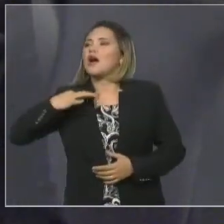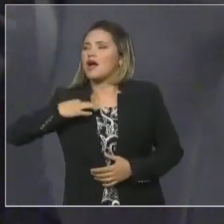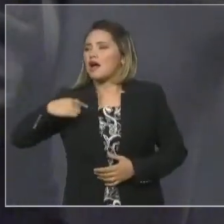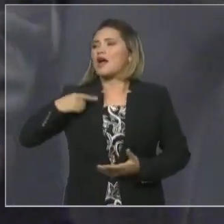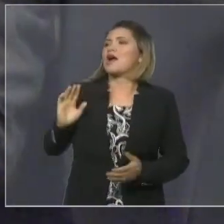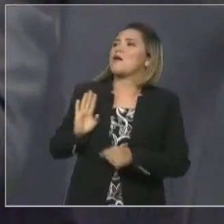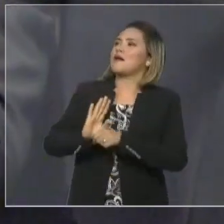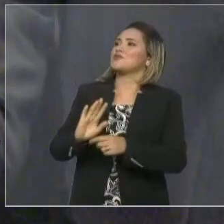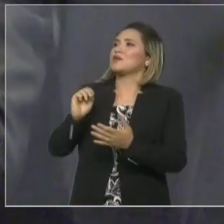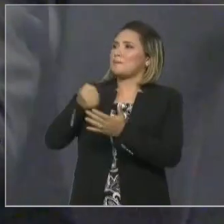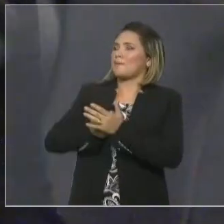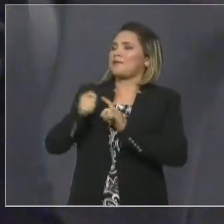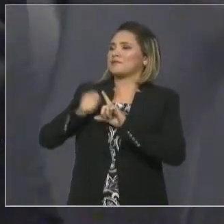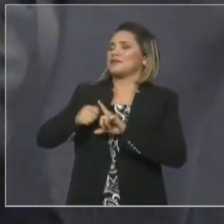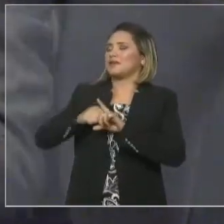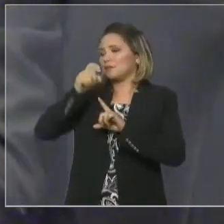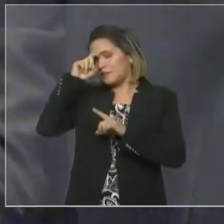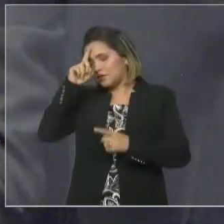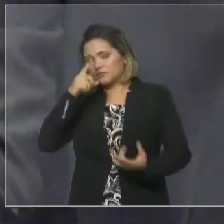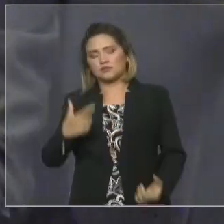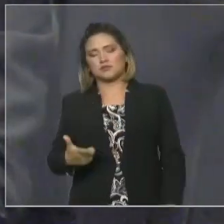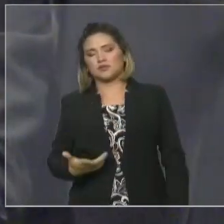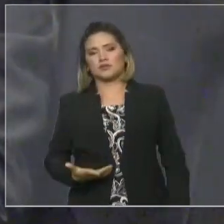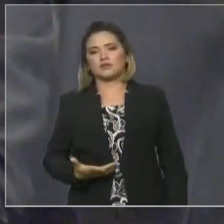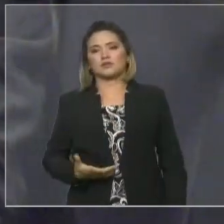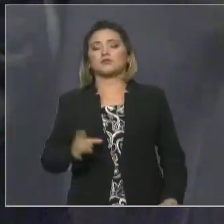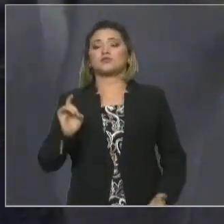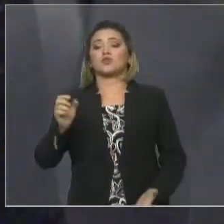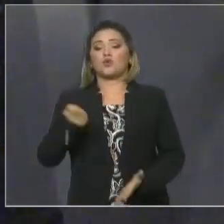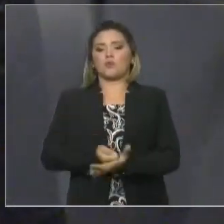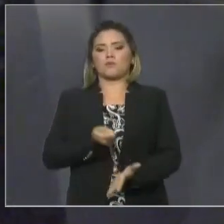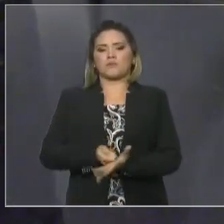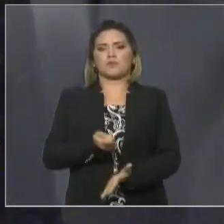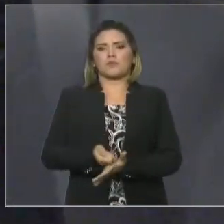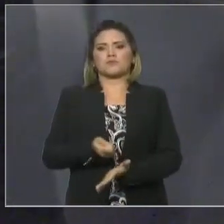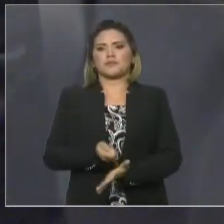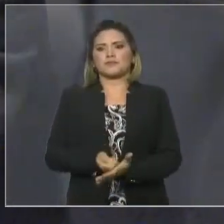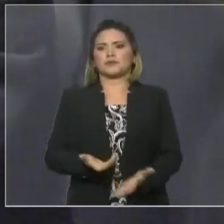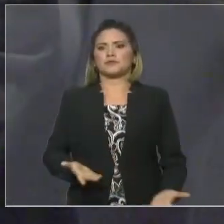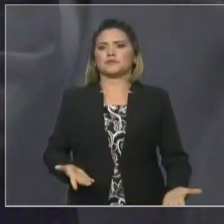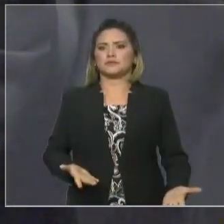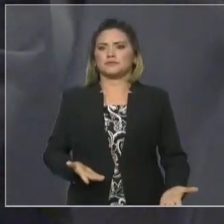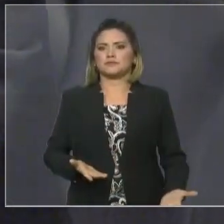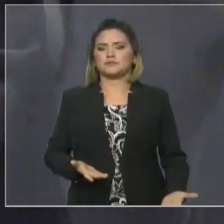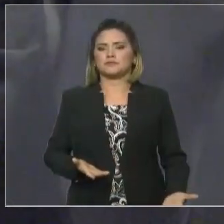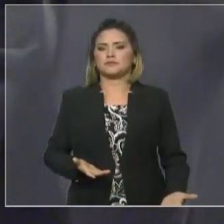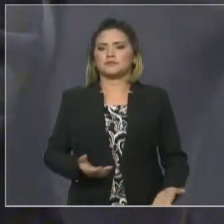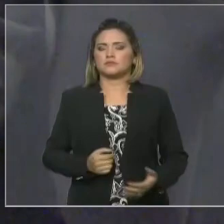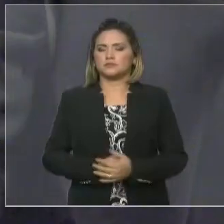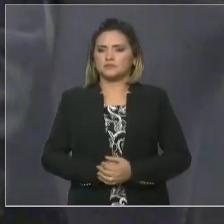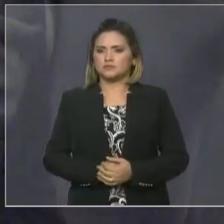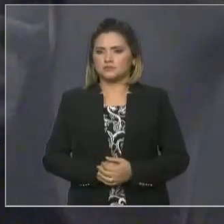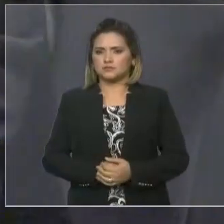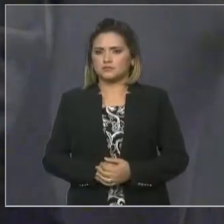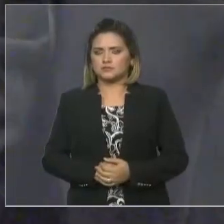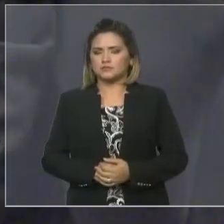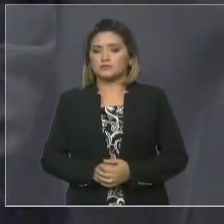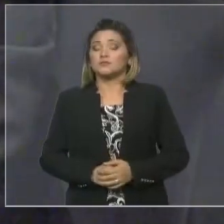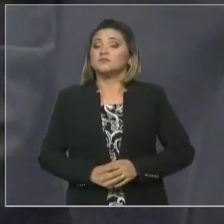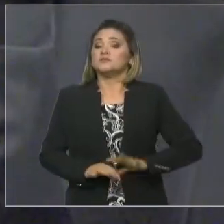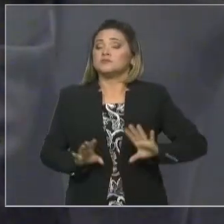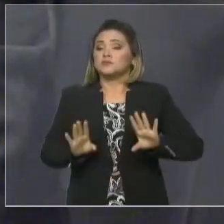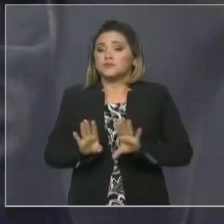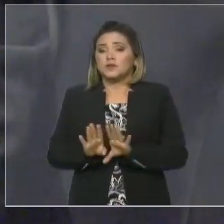para cobrar. O que está faltando. Dificilmente aparece também alguém para reconhecer o que tem